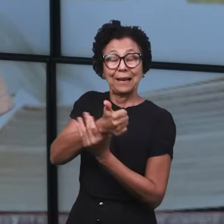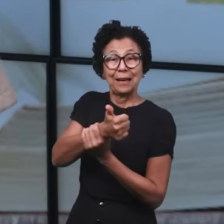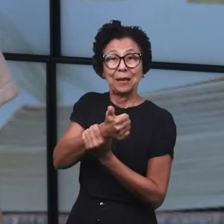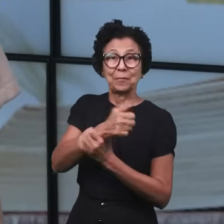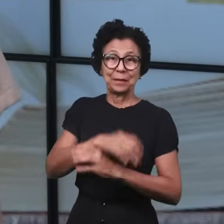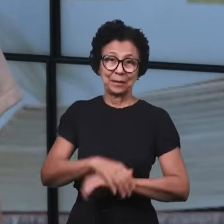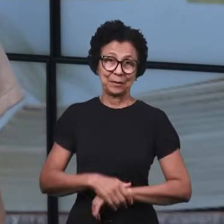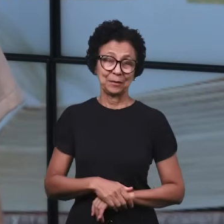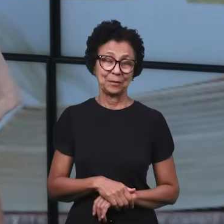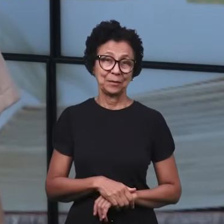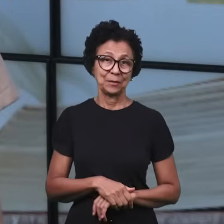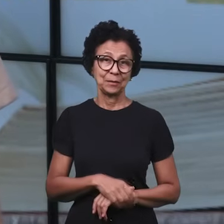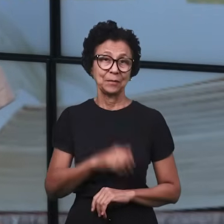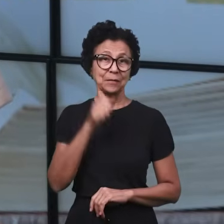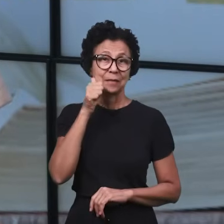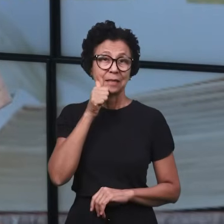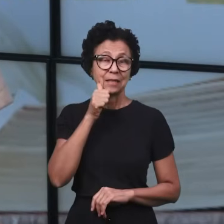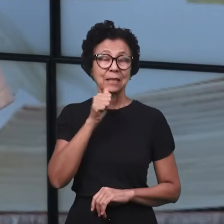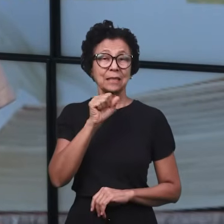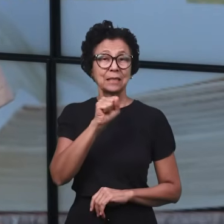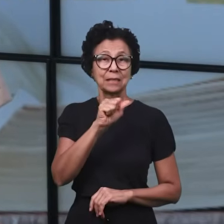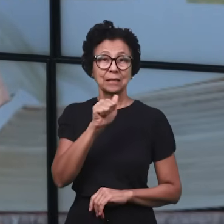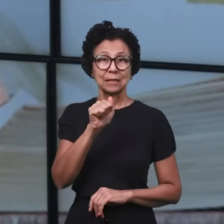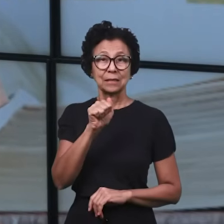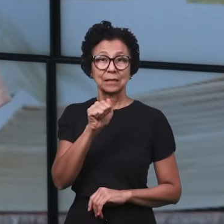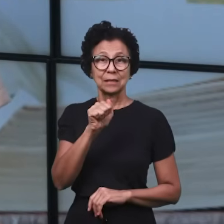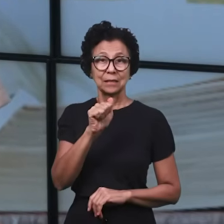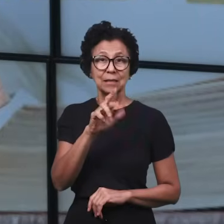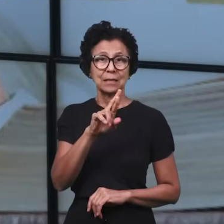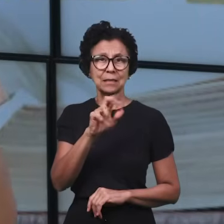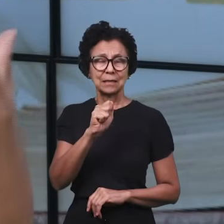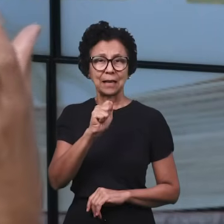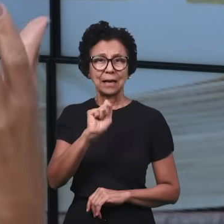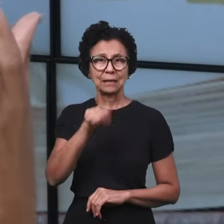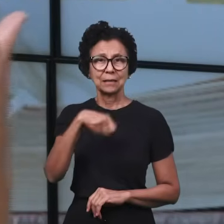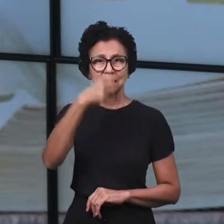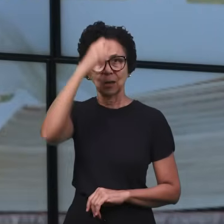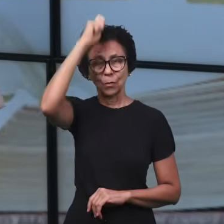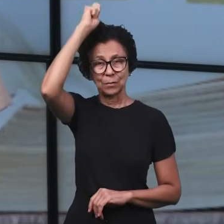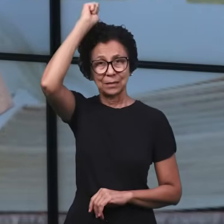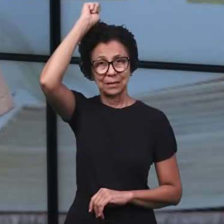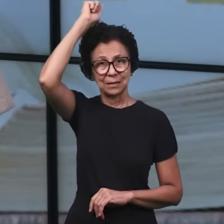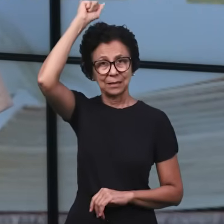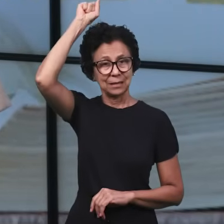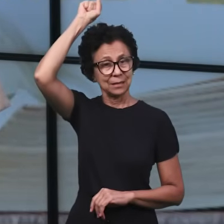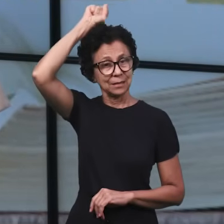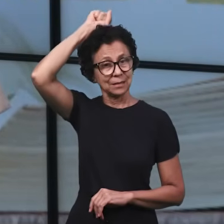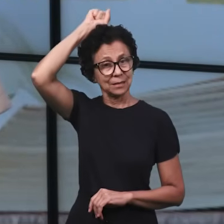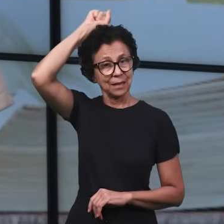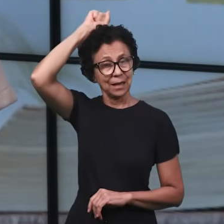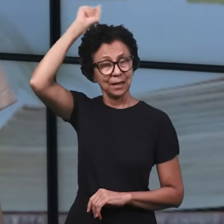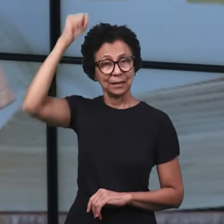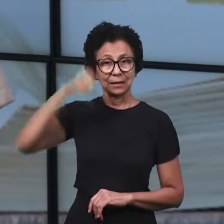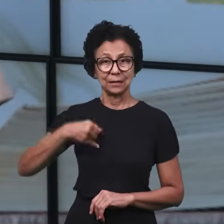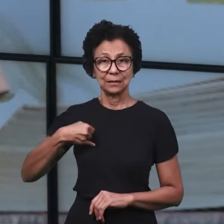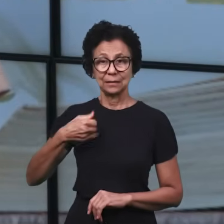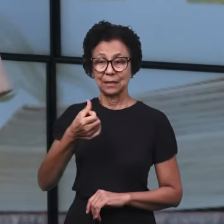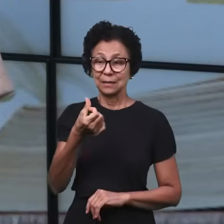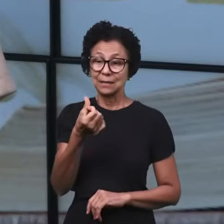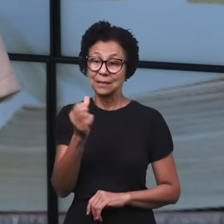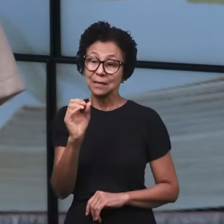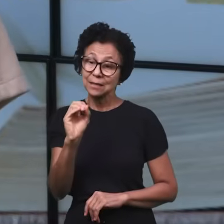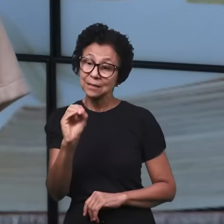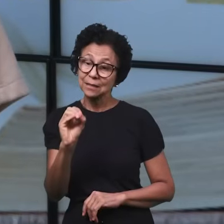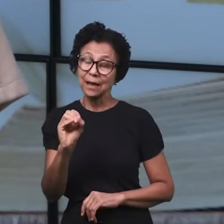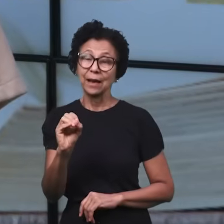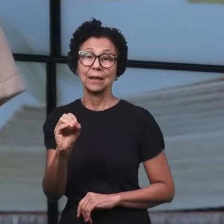Sara tinha 60 anos, quando ele ficou amedrontado numa situação, porque ele iria